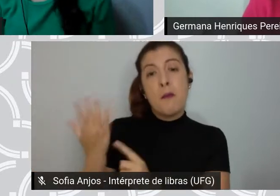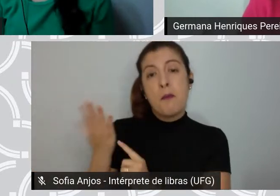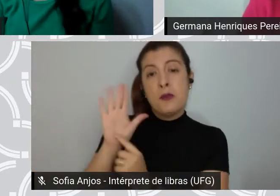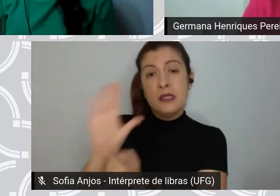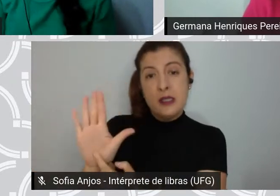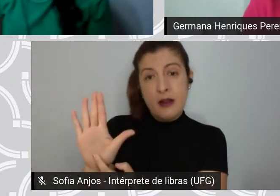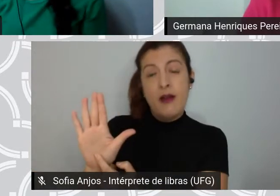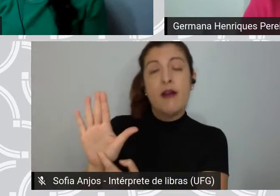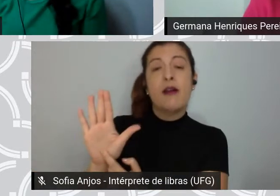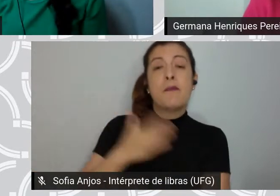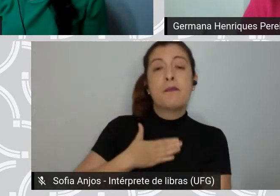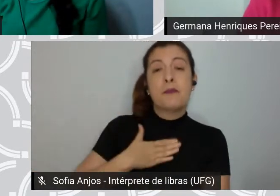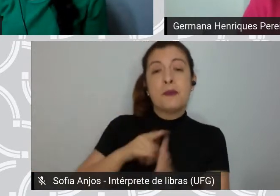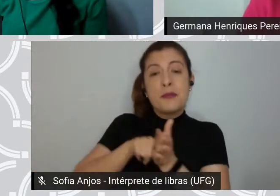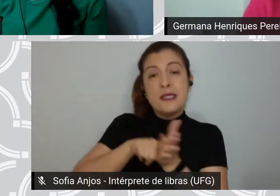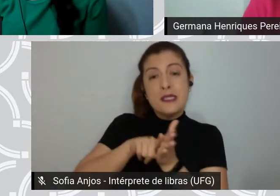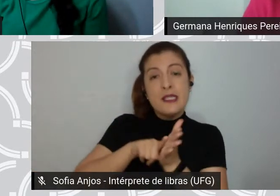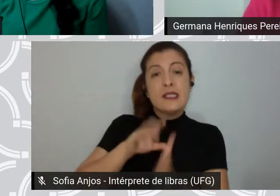de fazer